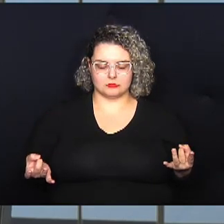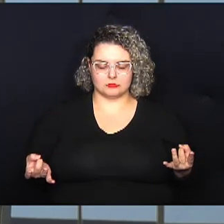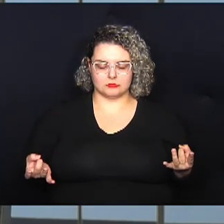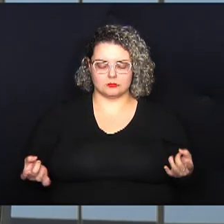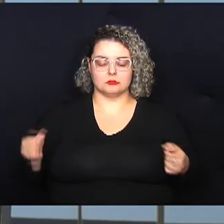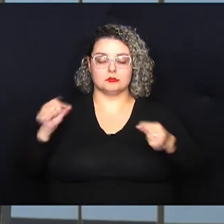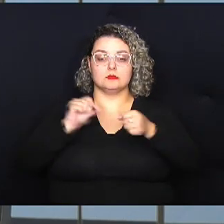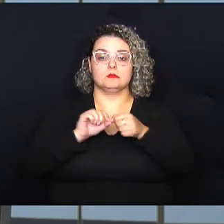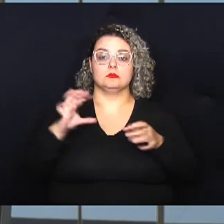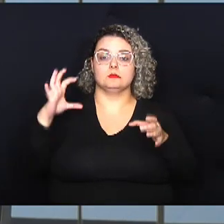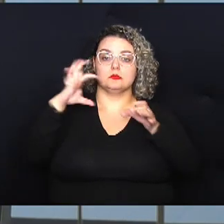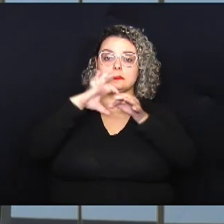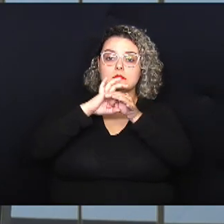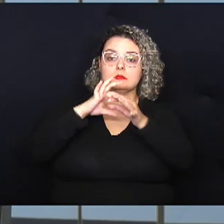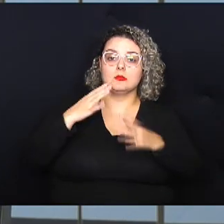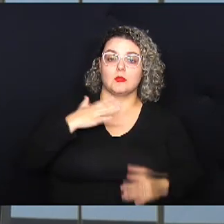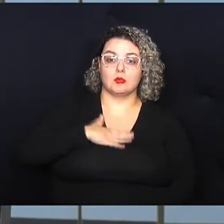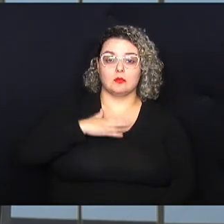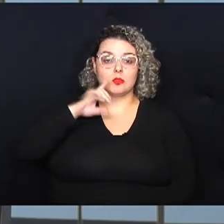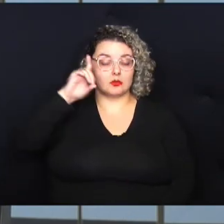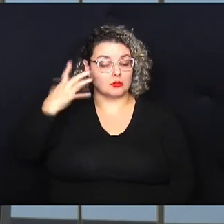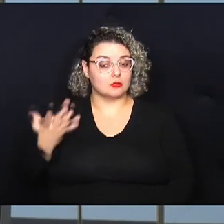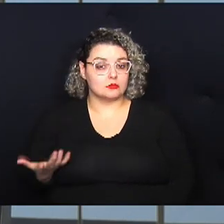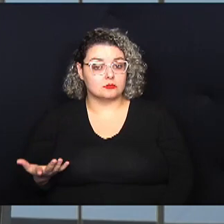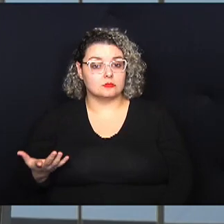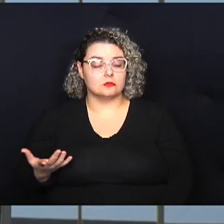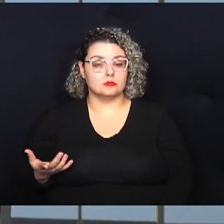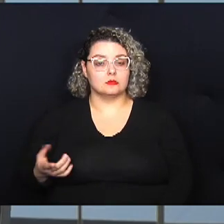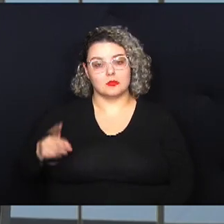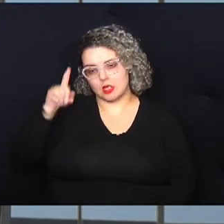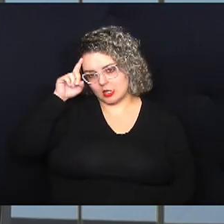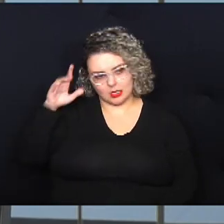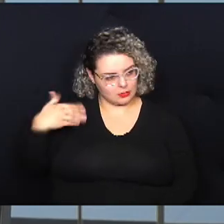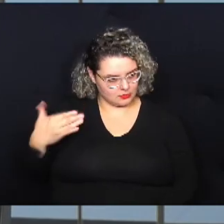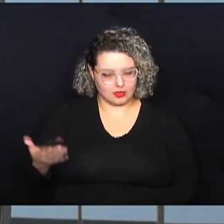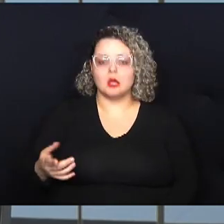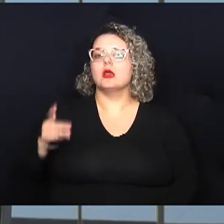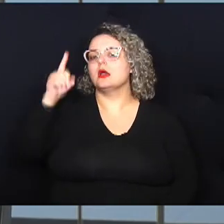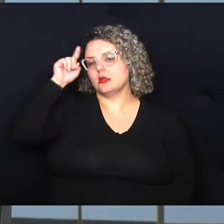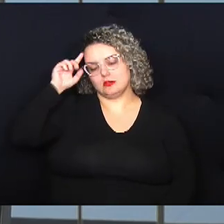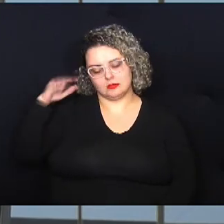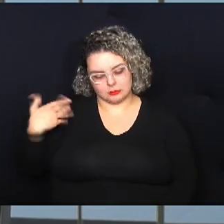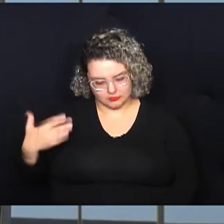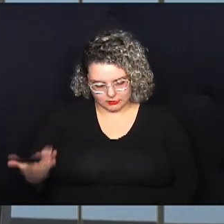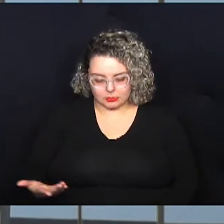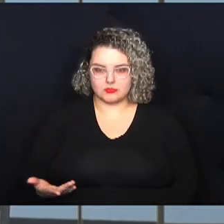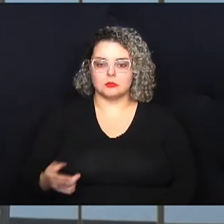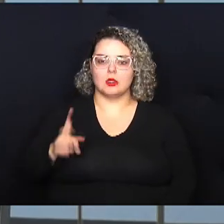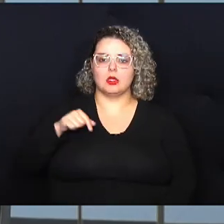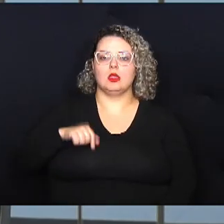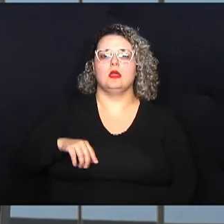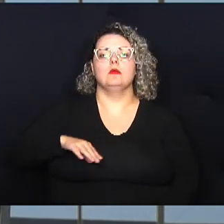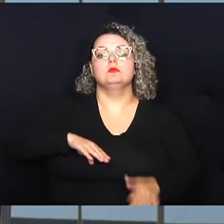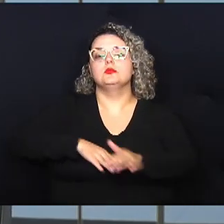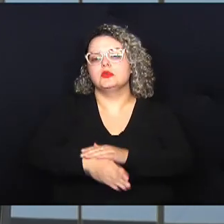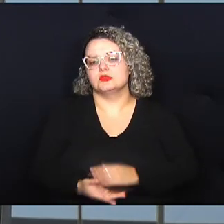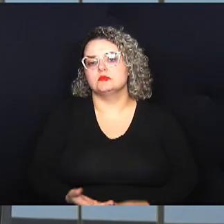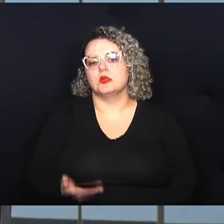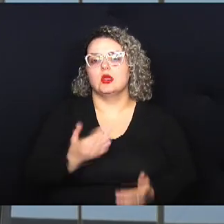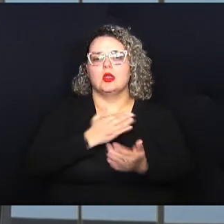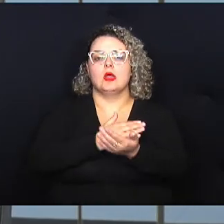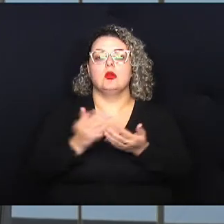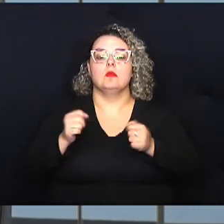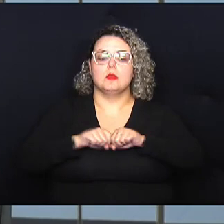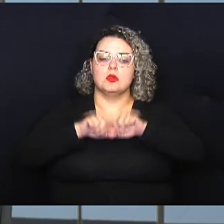meu Deus. Então, assim, o é um dia... exercício diário. Diário. Então, isso se torna uma rotina. Então, você já começa seu